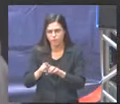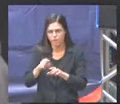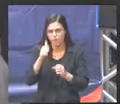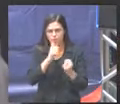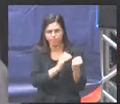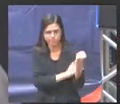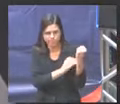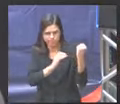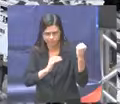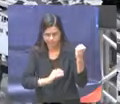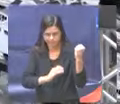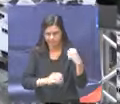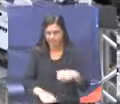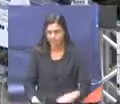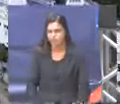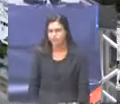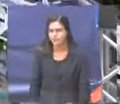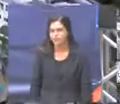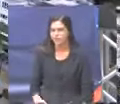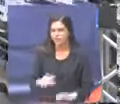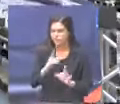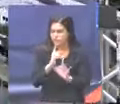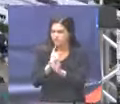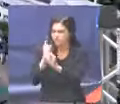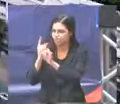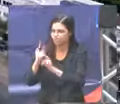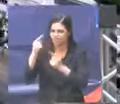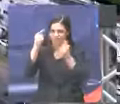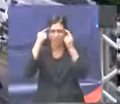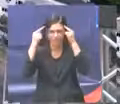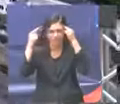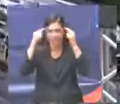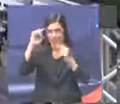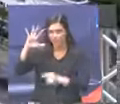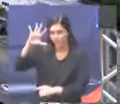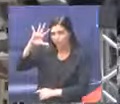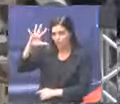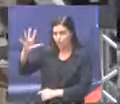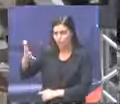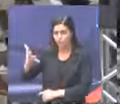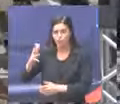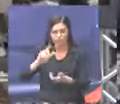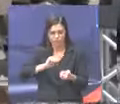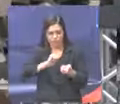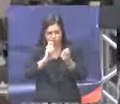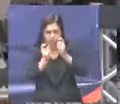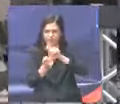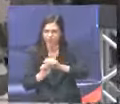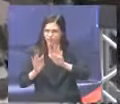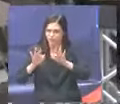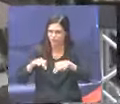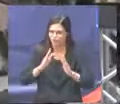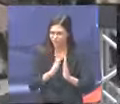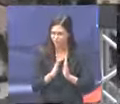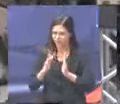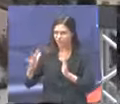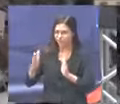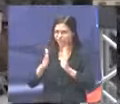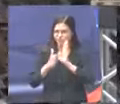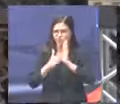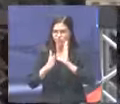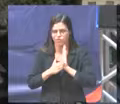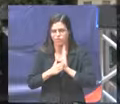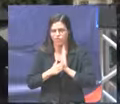empoderamento feminino. A cada encontro, ideias se tornam soluções e, ao final da jornada, essas propostas